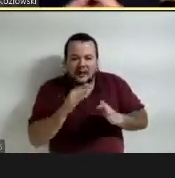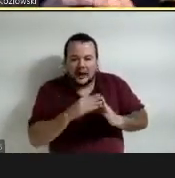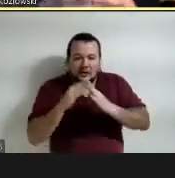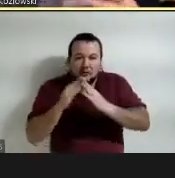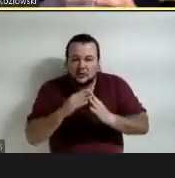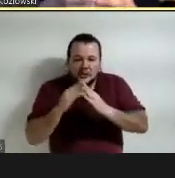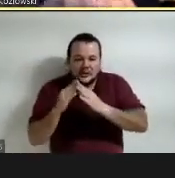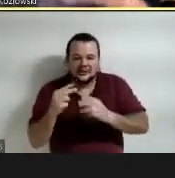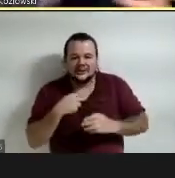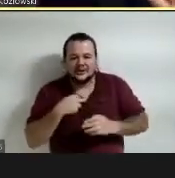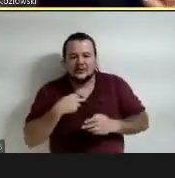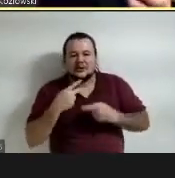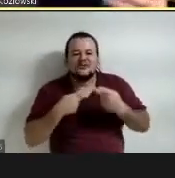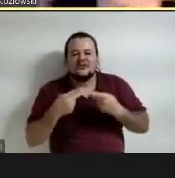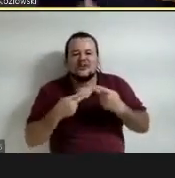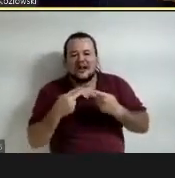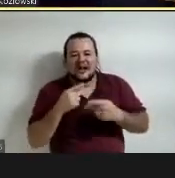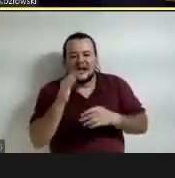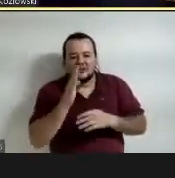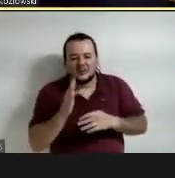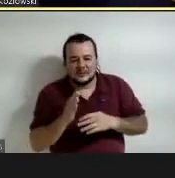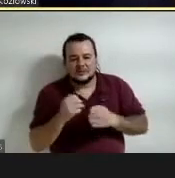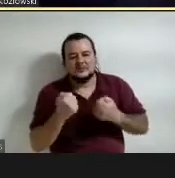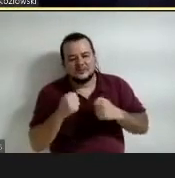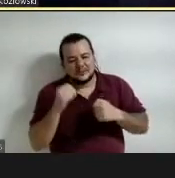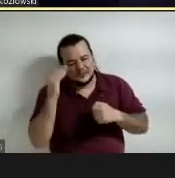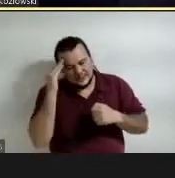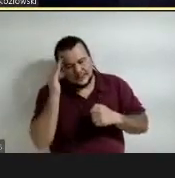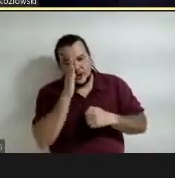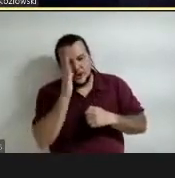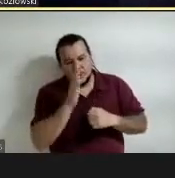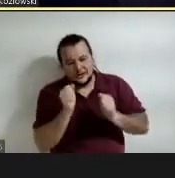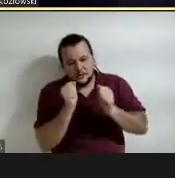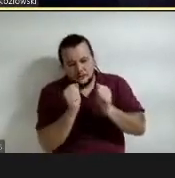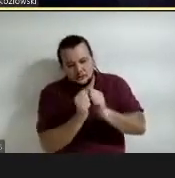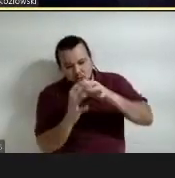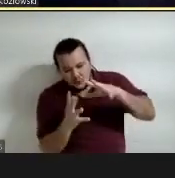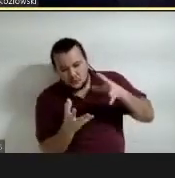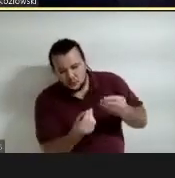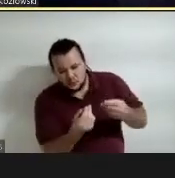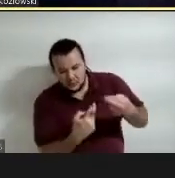você tem que entender a posição do Brasil em relação ao mundo. Então,